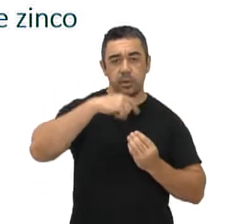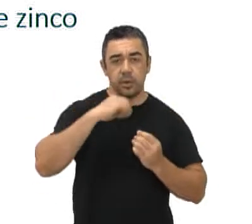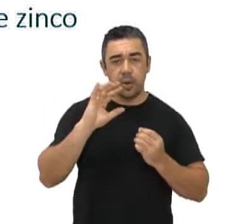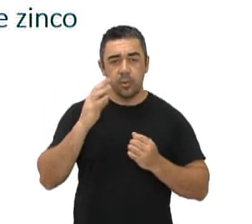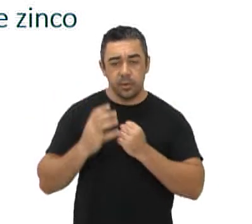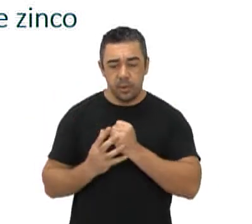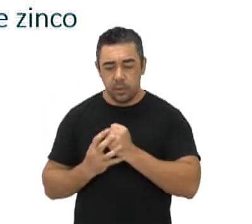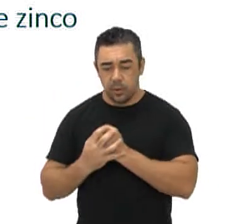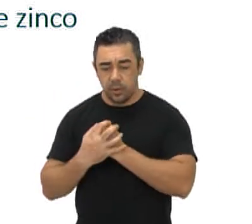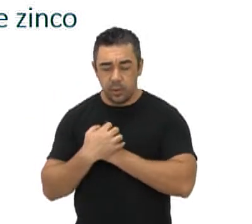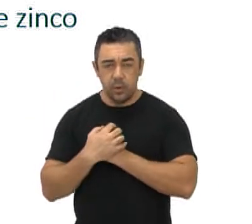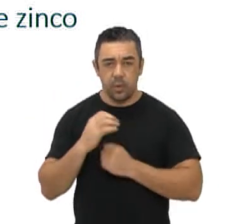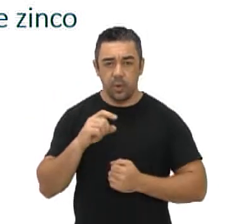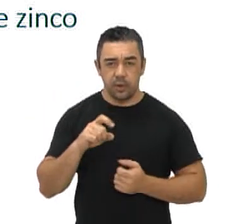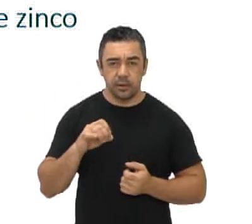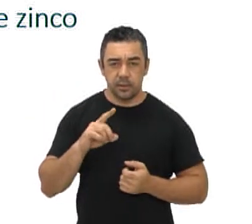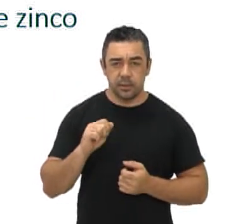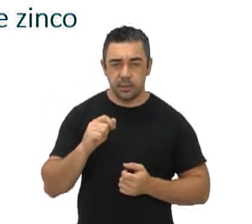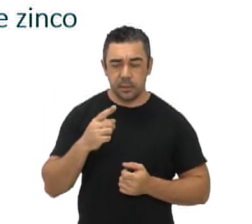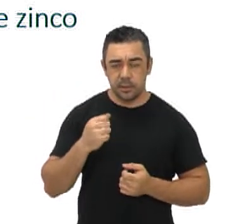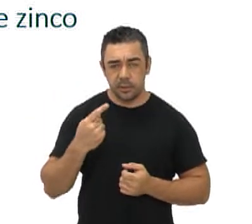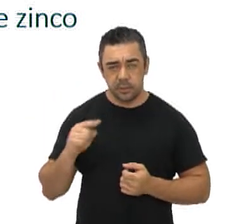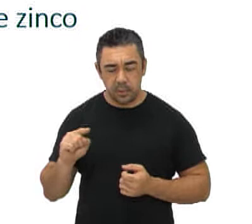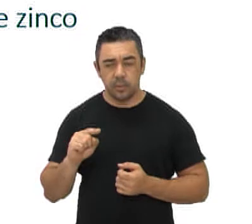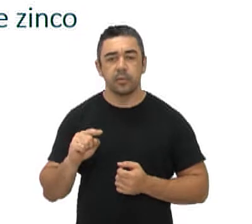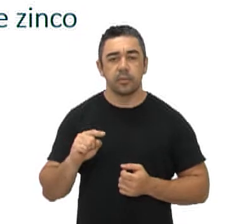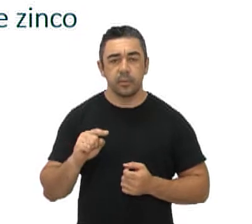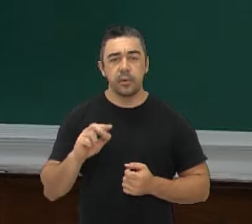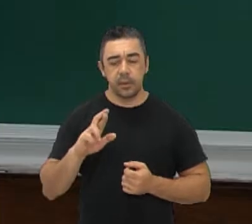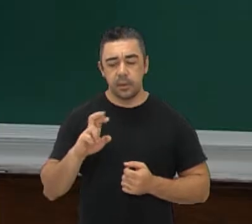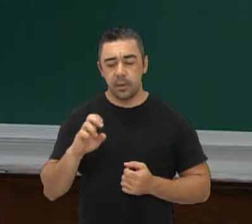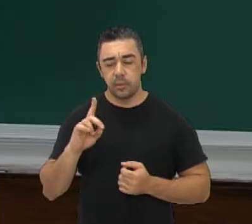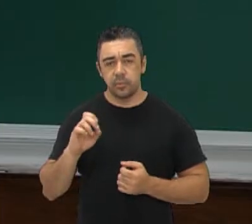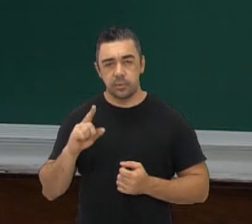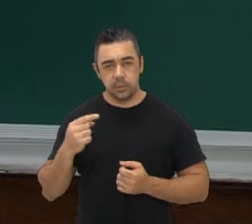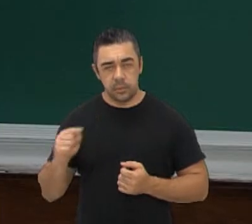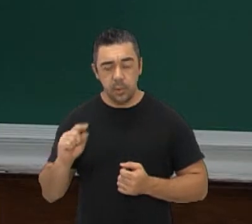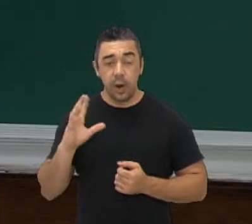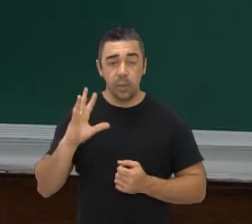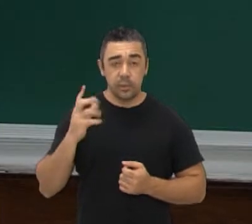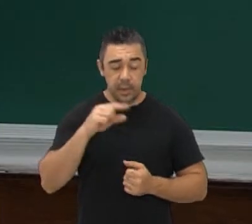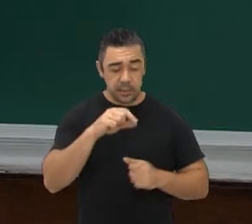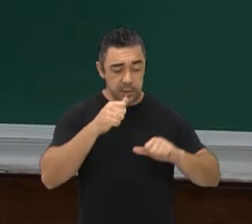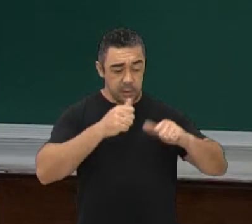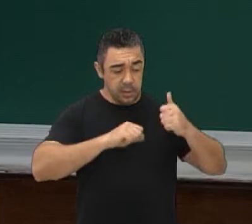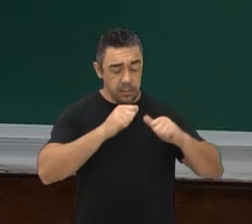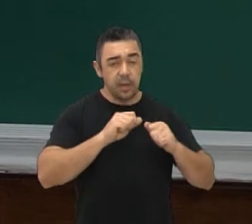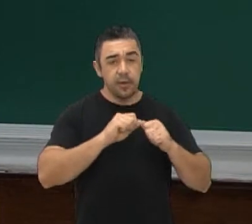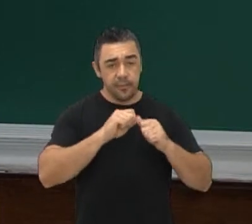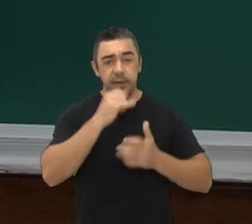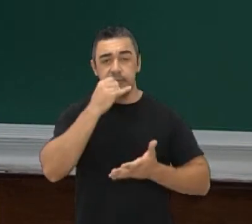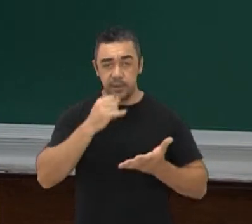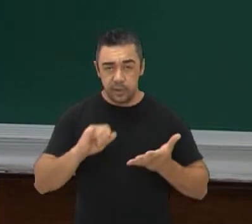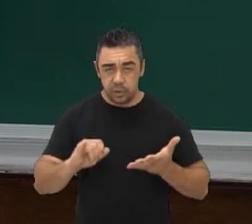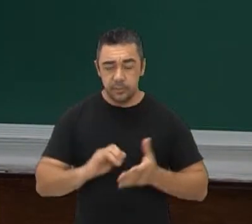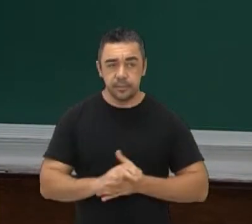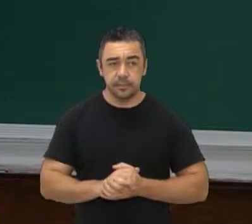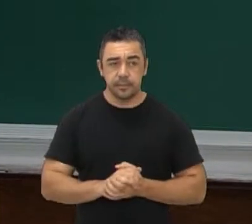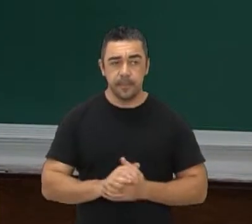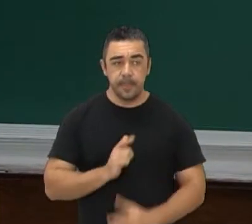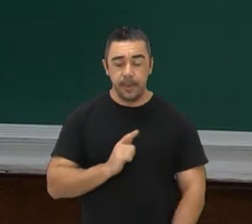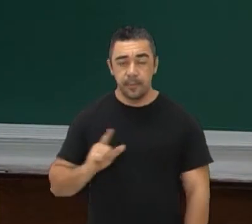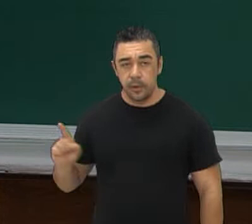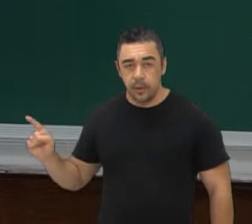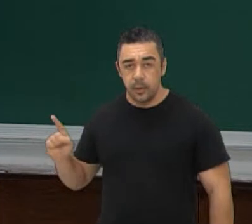de componentes metálicos presentes na sua estrutura. Então, são as reações químicas que produzem energia elétrica. A gente tem